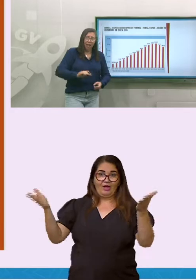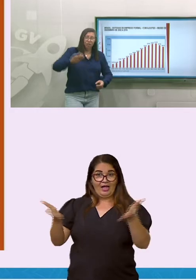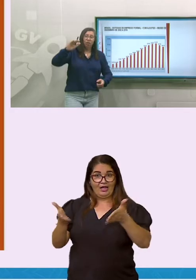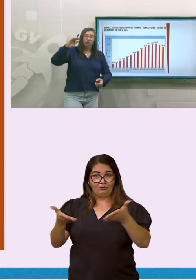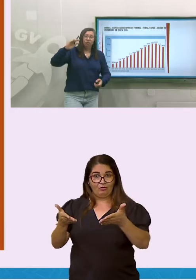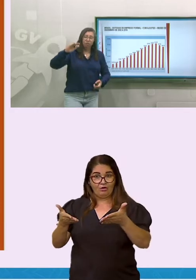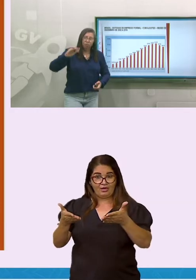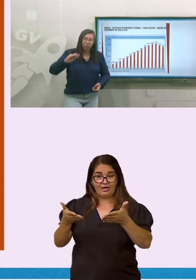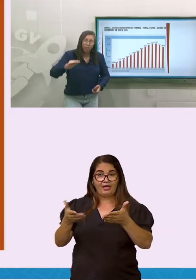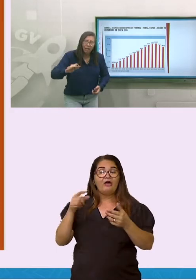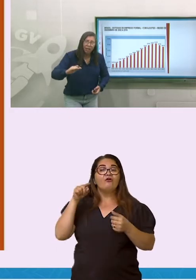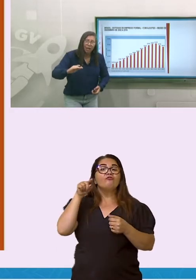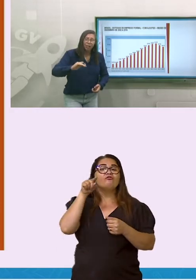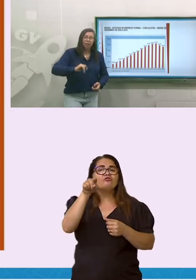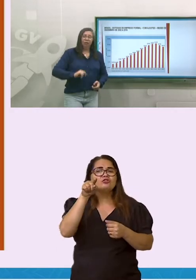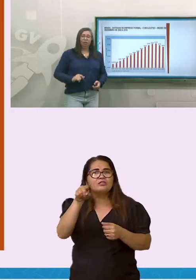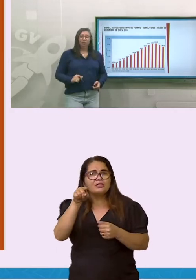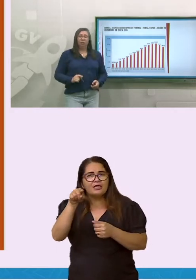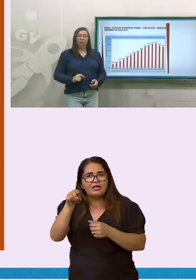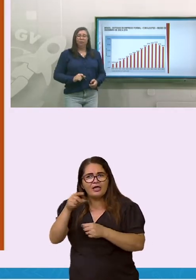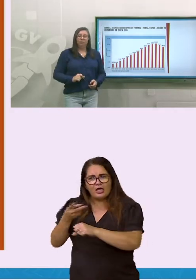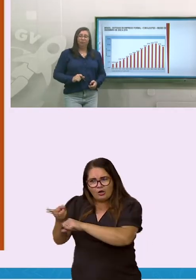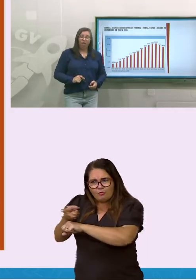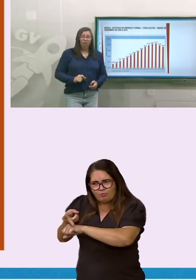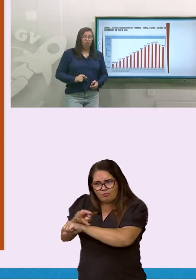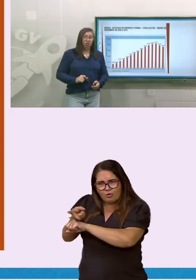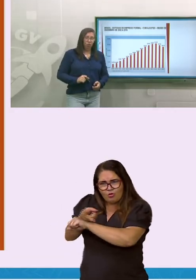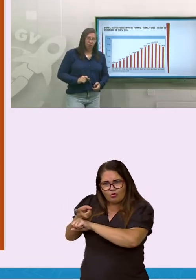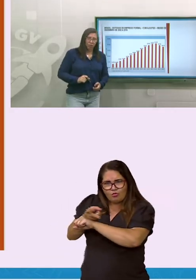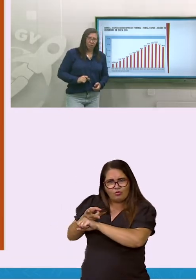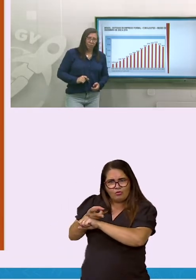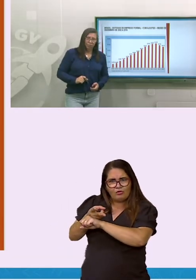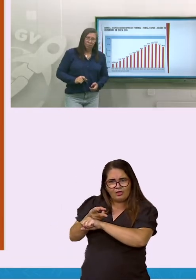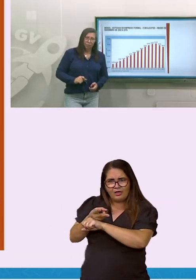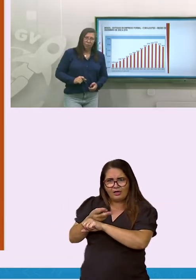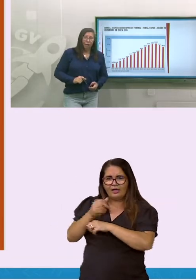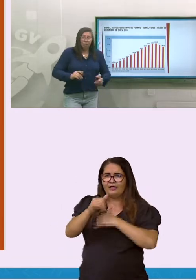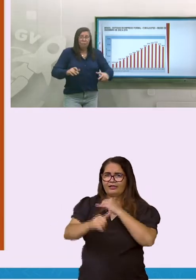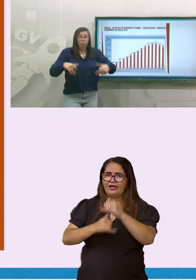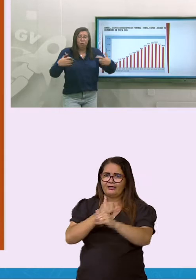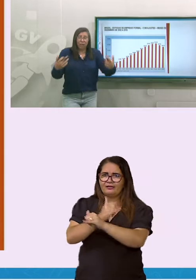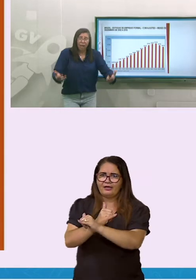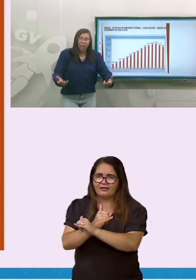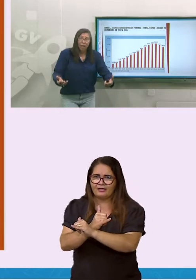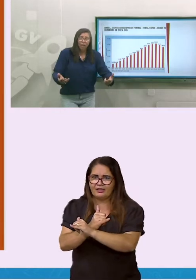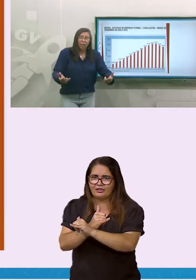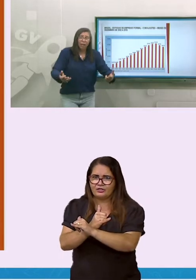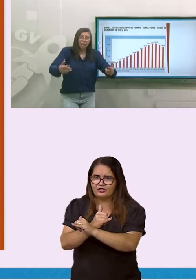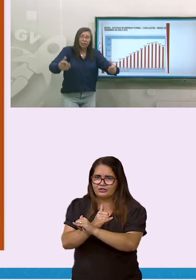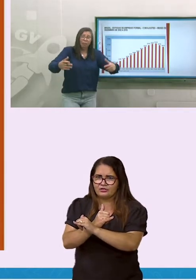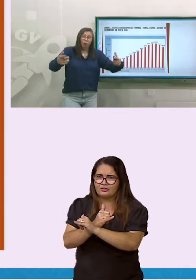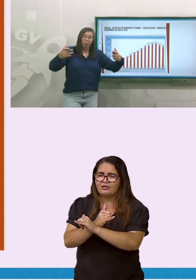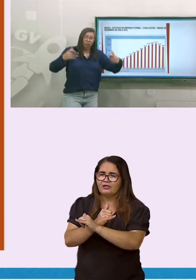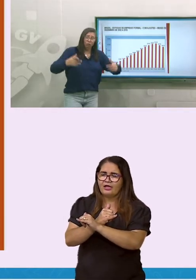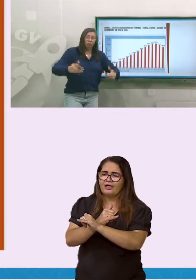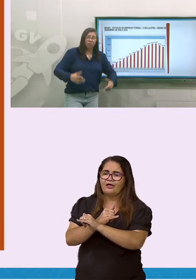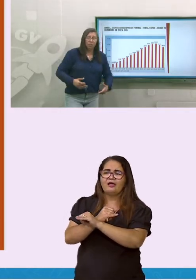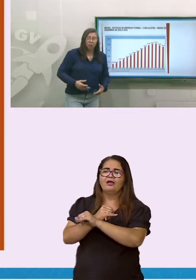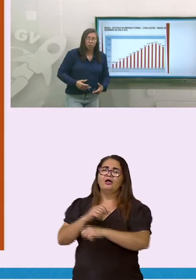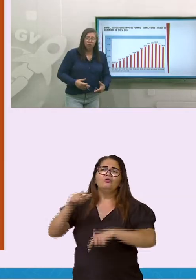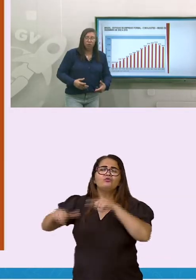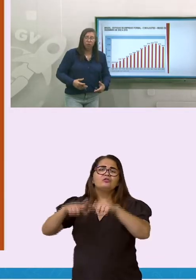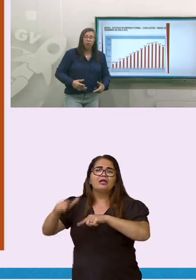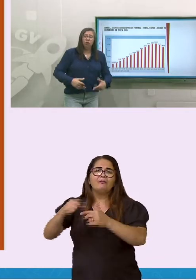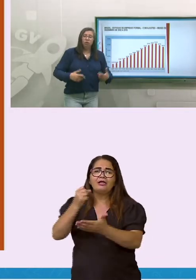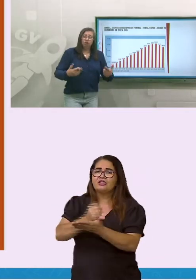na internet, vocês vão ver que a queda foi vertiginosa. Até porque esse momento que nós